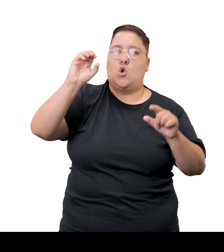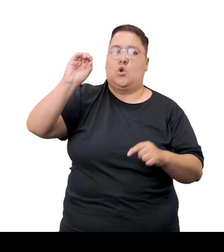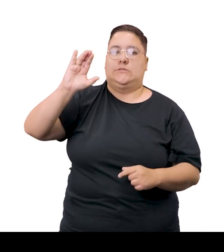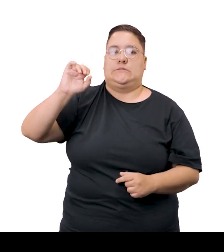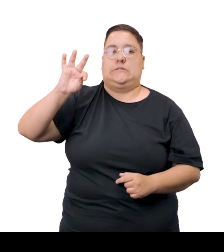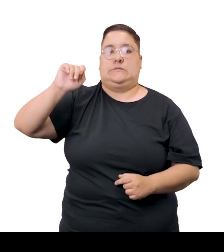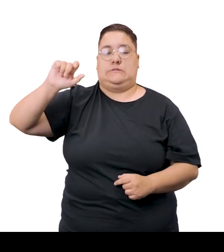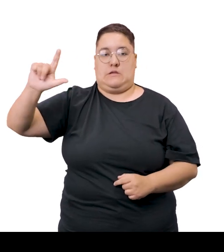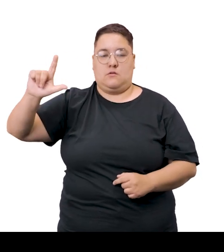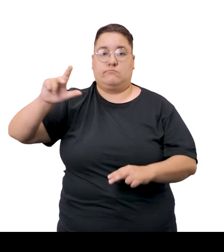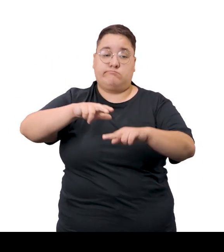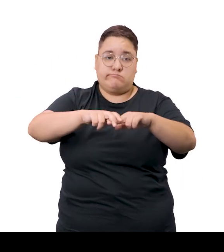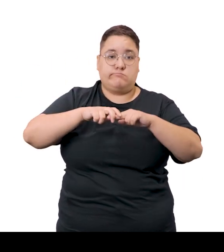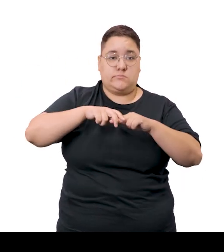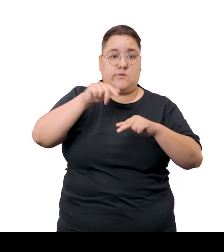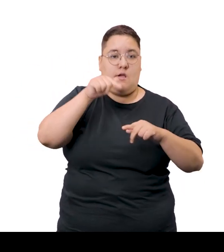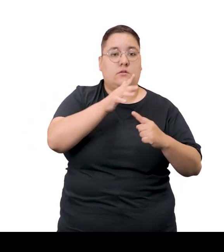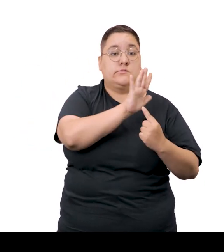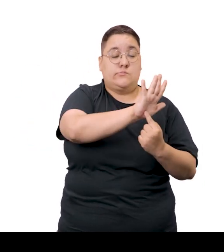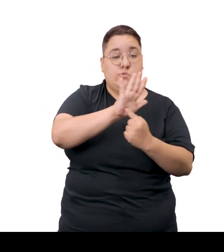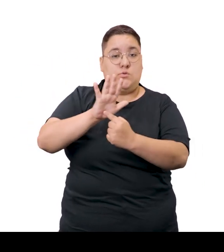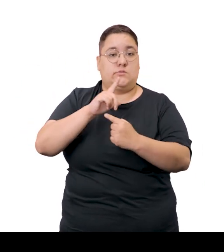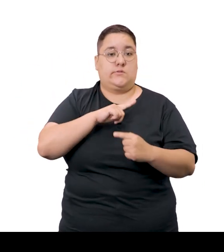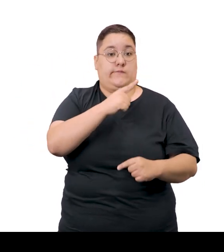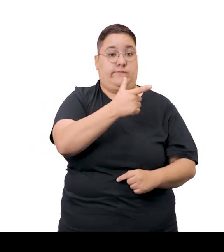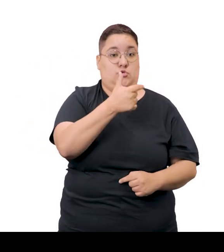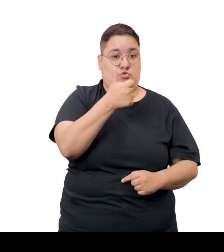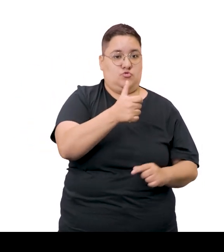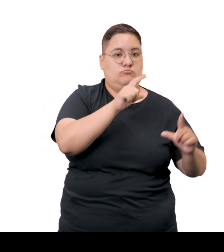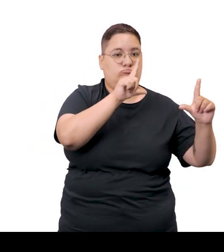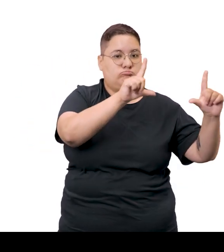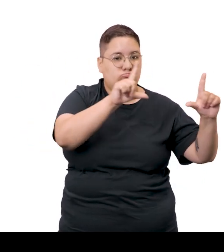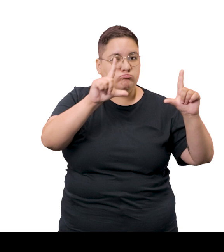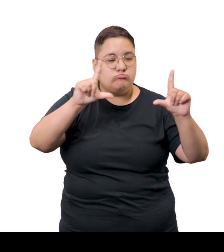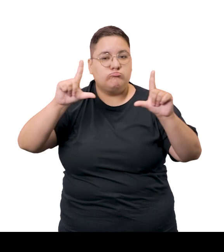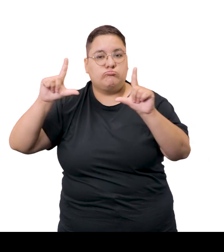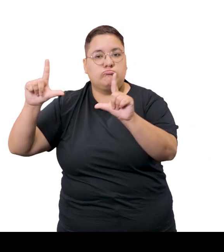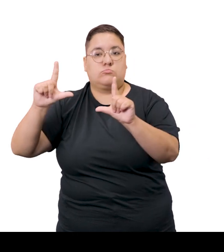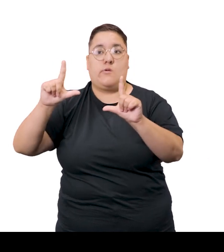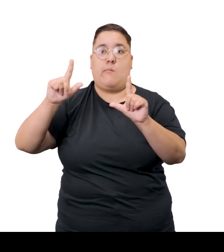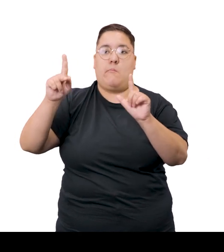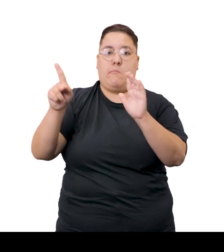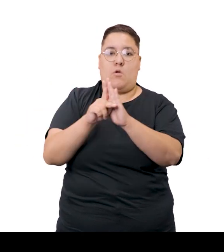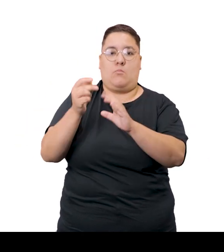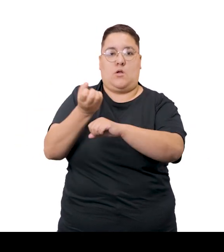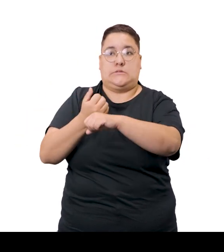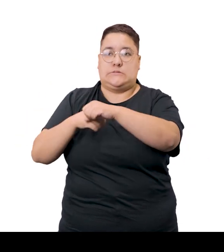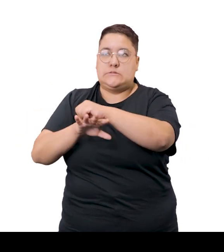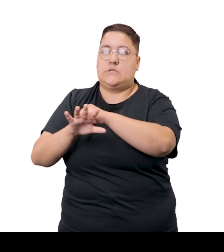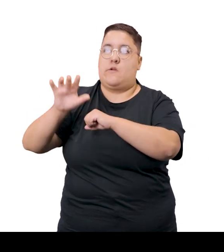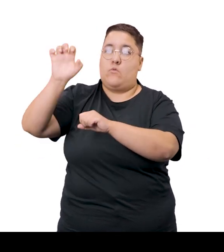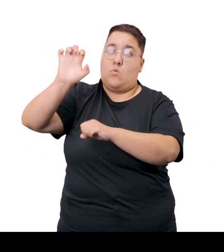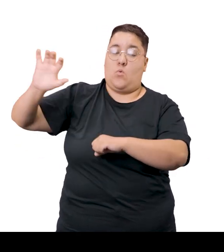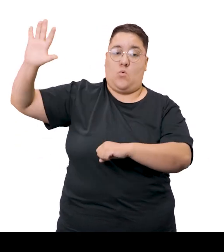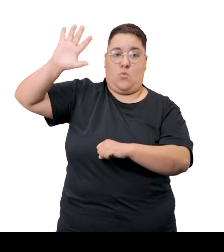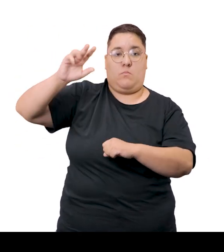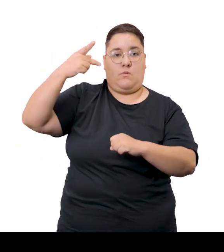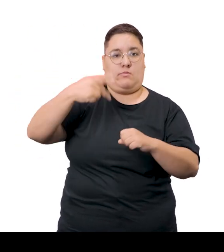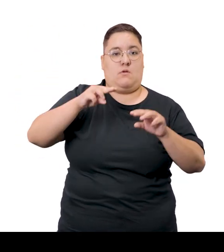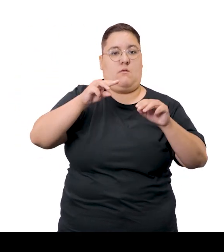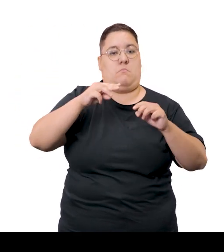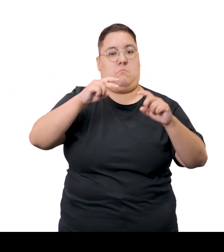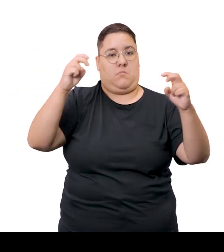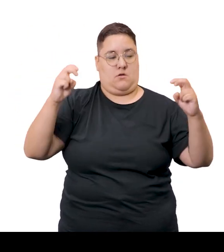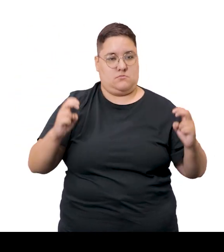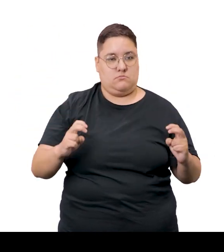inclui 21 retratos clássicos do acervo europeu do museu, num arco temporal de 400 anos.